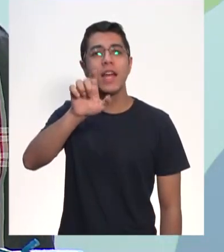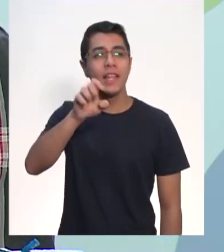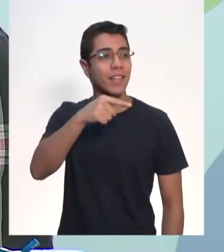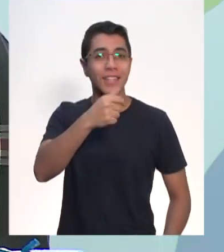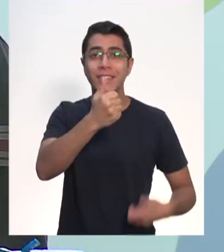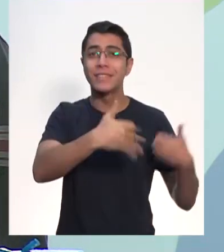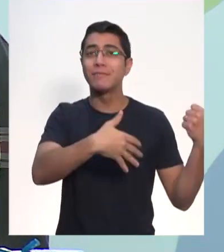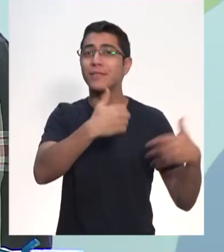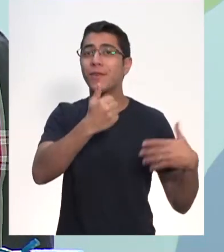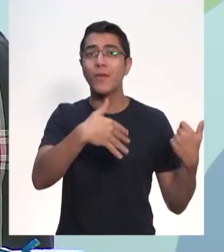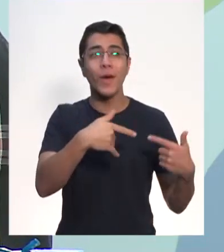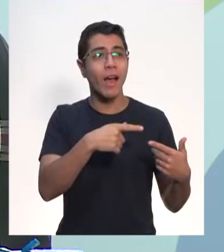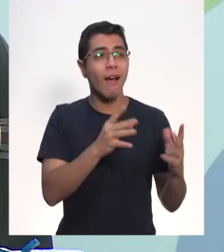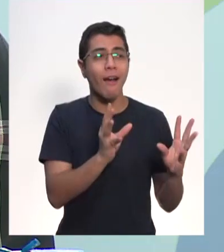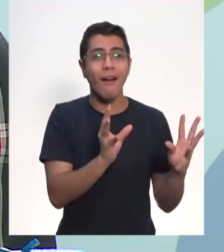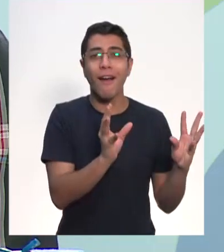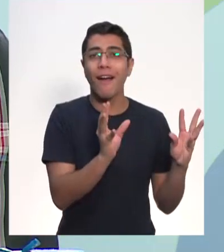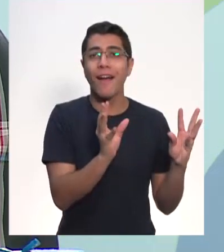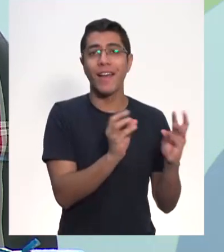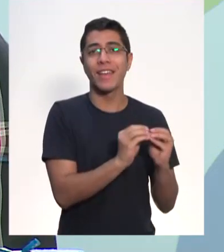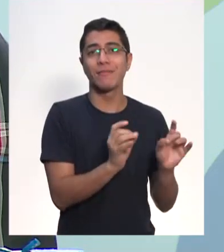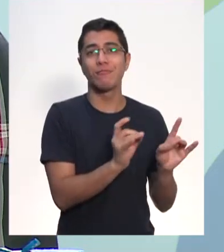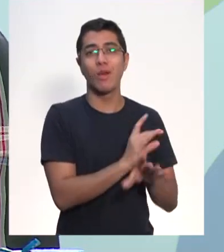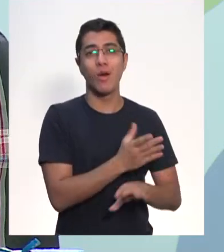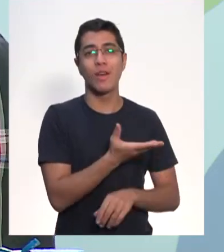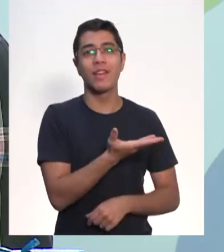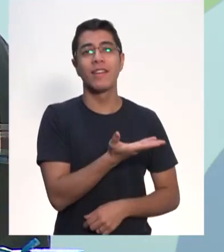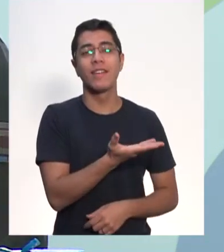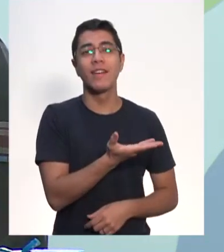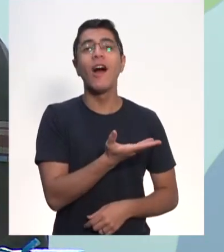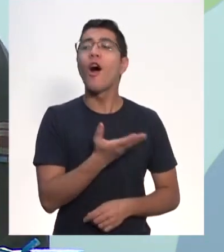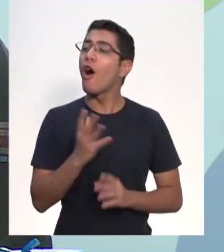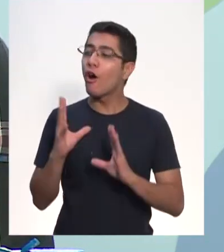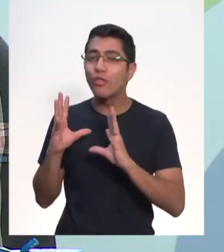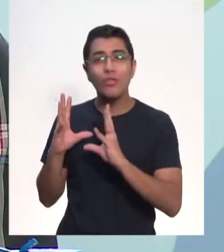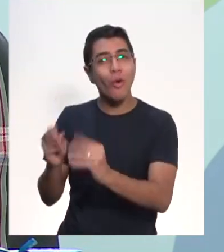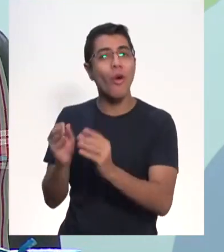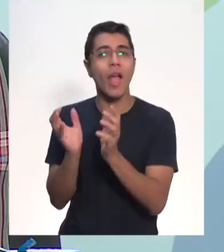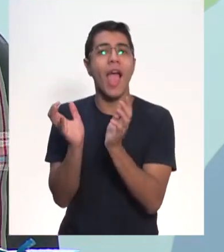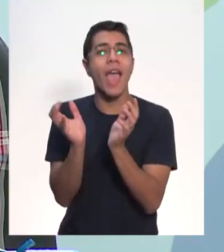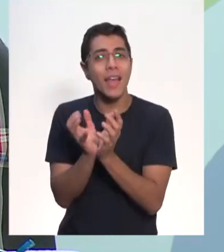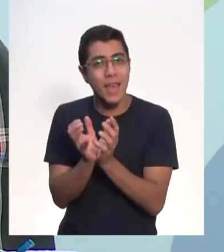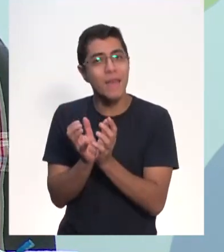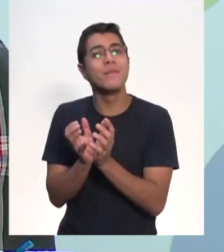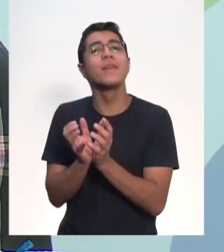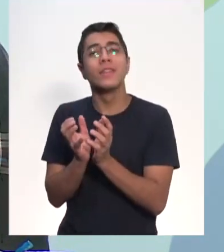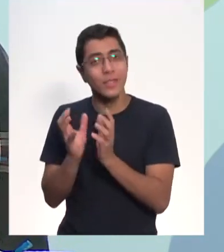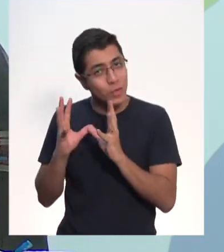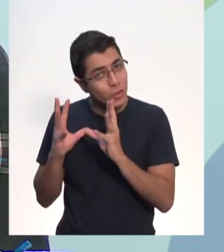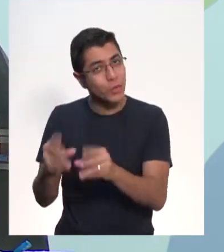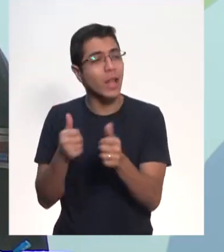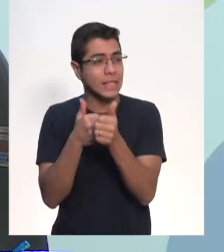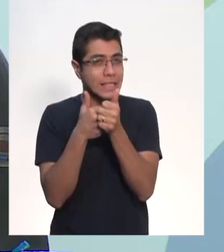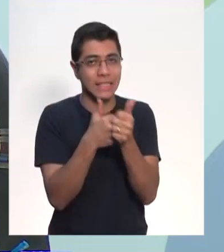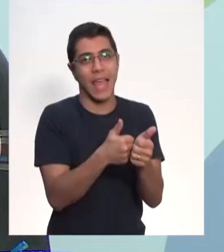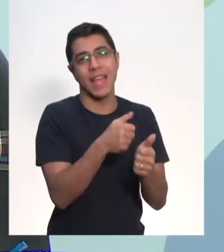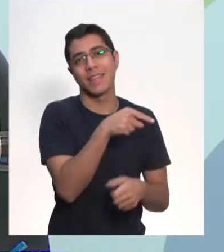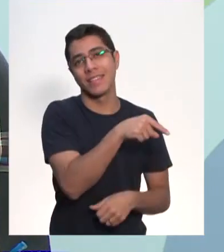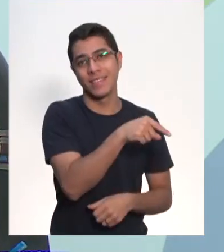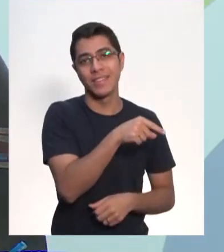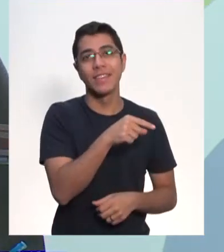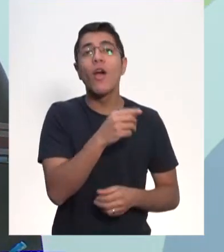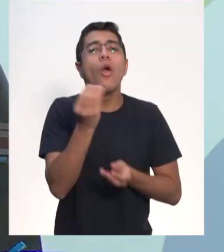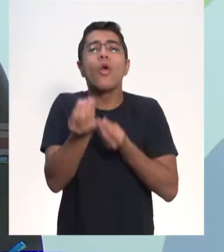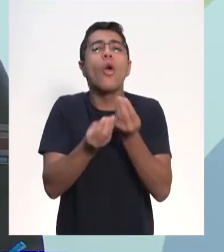as outras equipes acabaram seguindo, né, na hora da escolha dessas habilidades